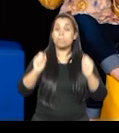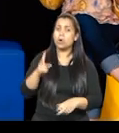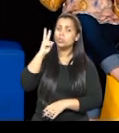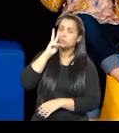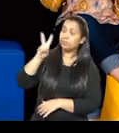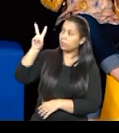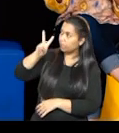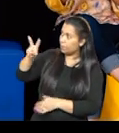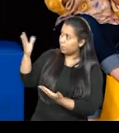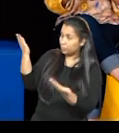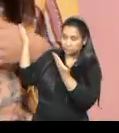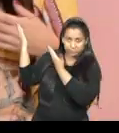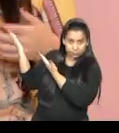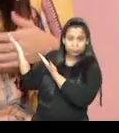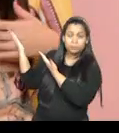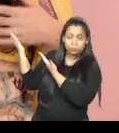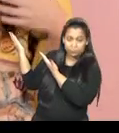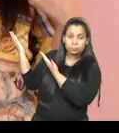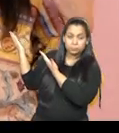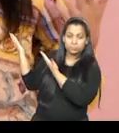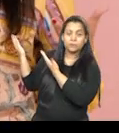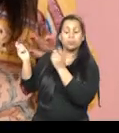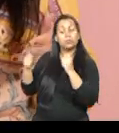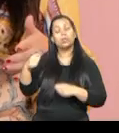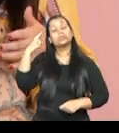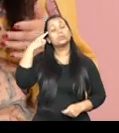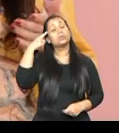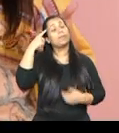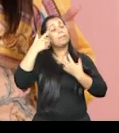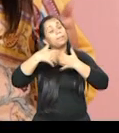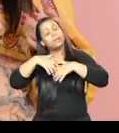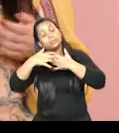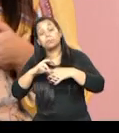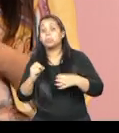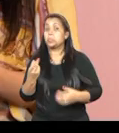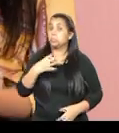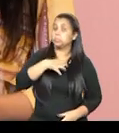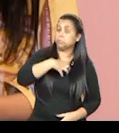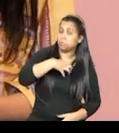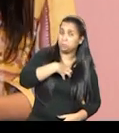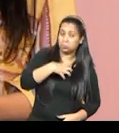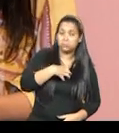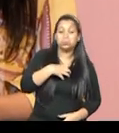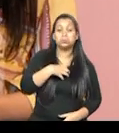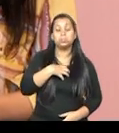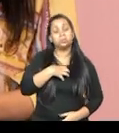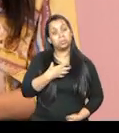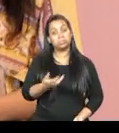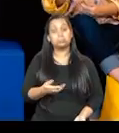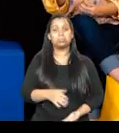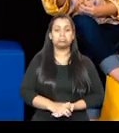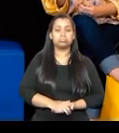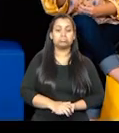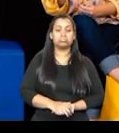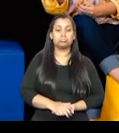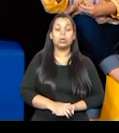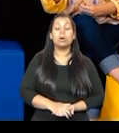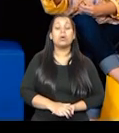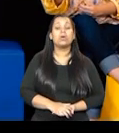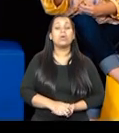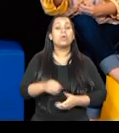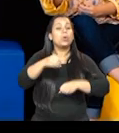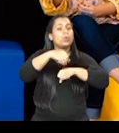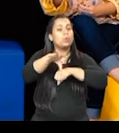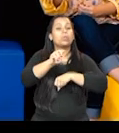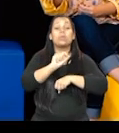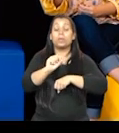obras que nós trouxemos aqui hoje. Você pode expressar um pensamento ou um sentimento e dar forma para eles. Uma dica é observar